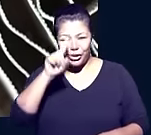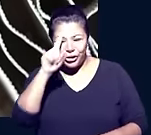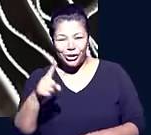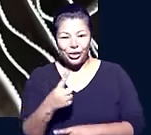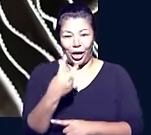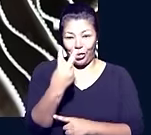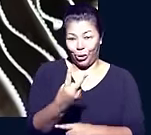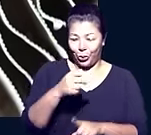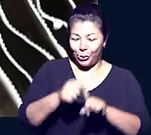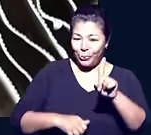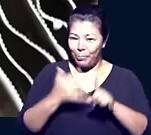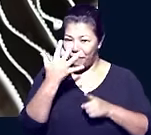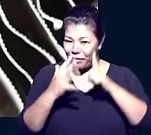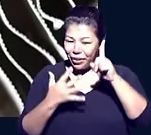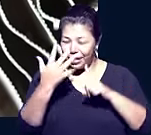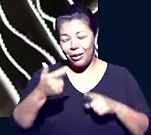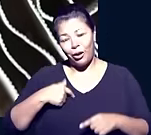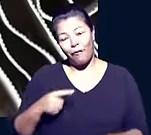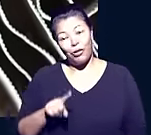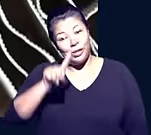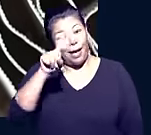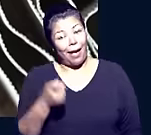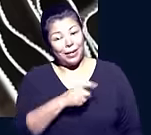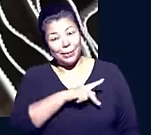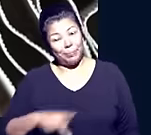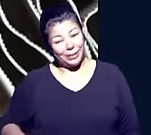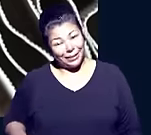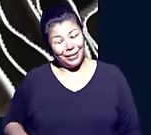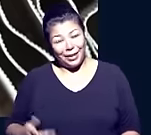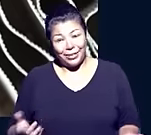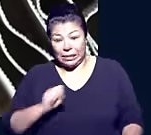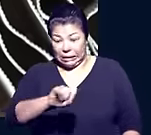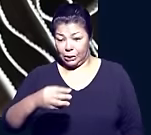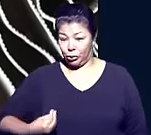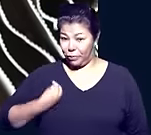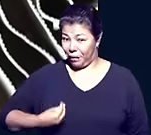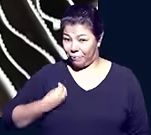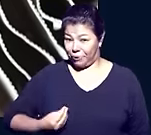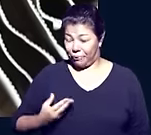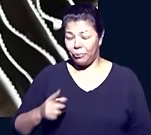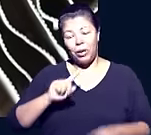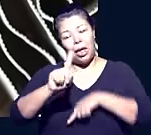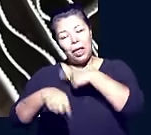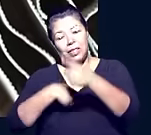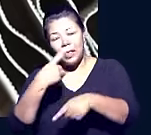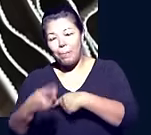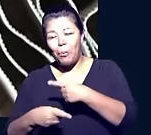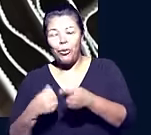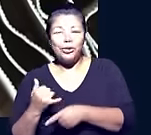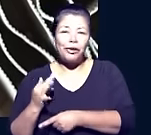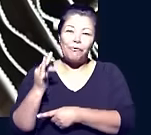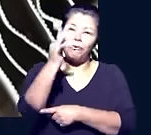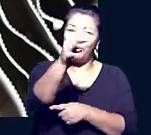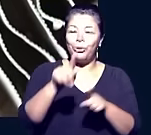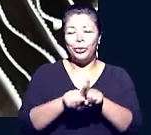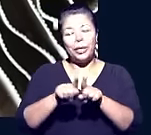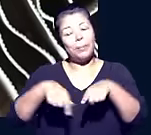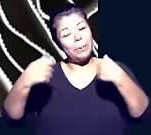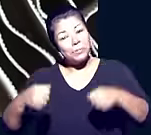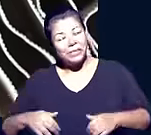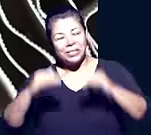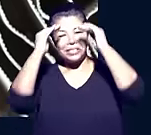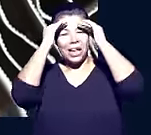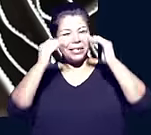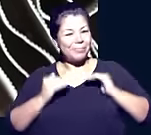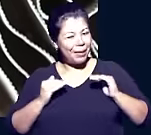ex-presidente se Deus ajudar e tiver vivo né E quando passar ser respeitado pelo que fiz pelo bem que pude fazer pela franqueza como